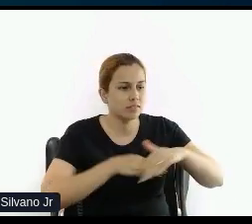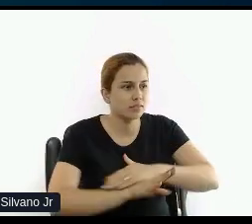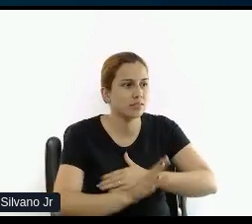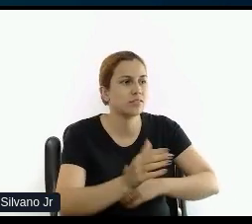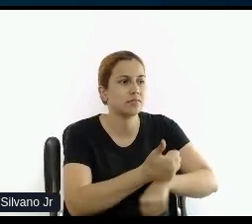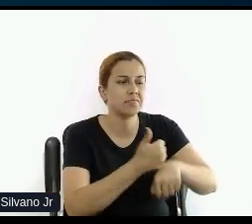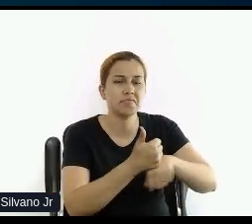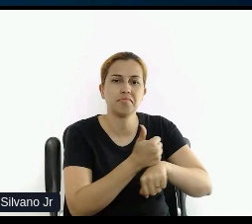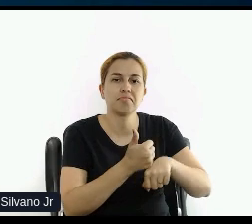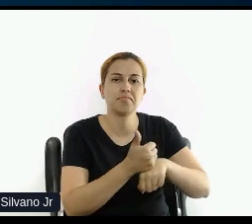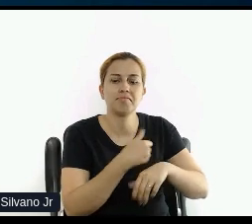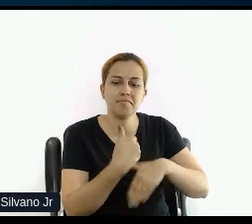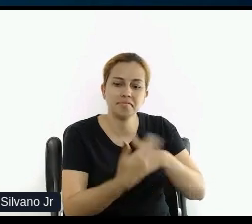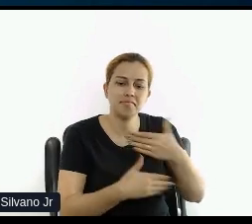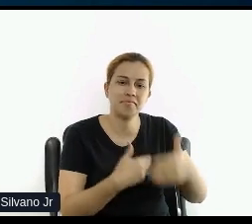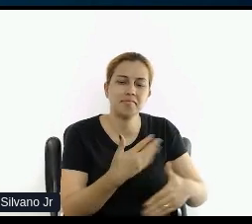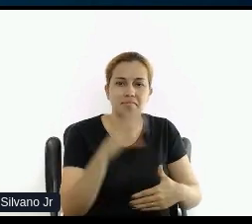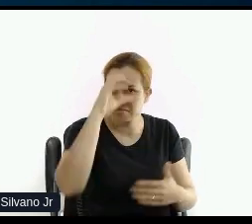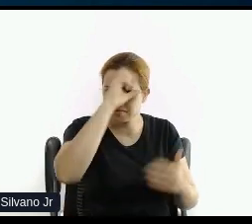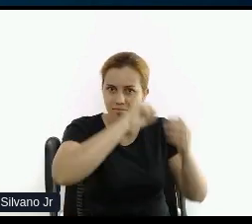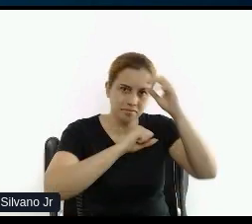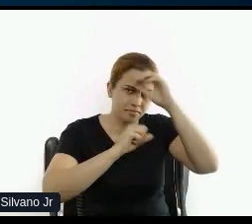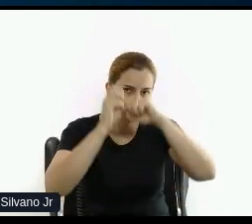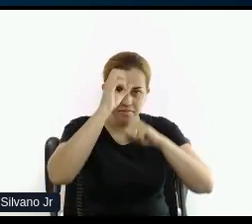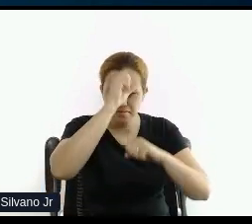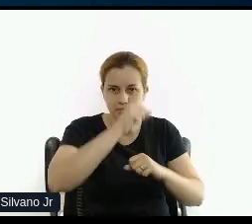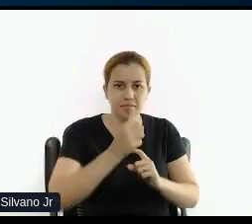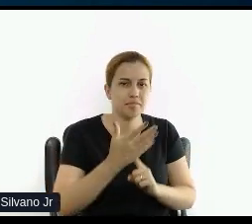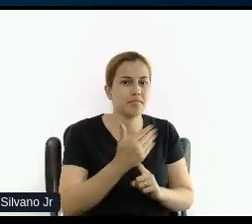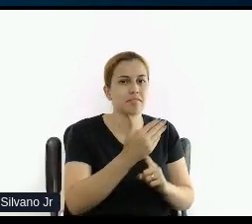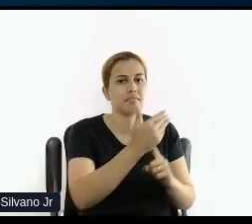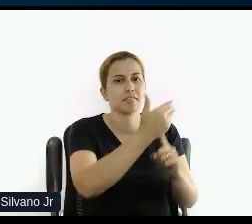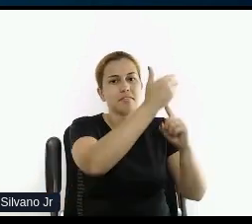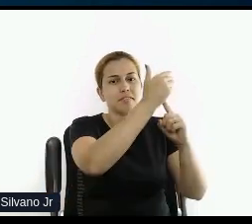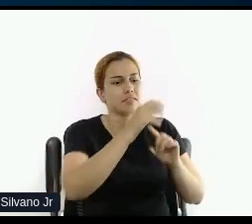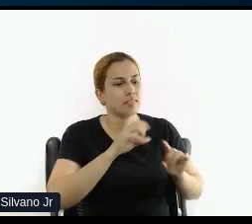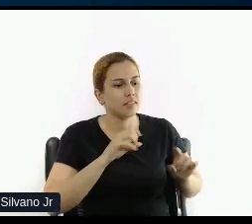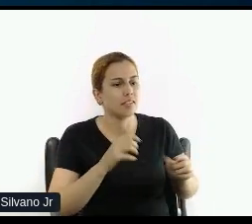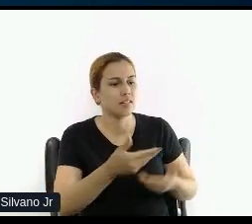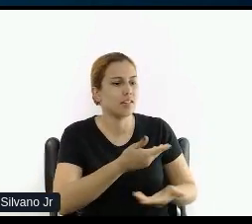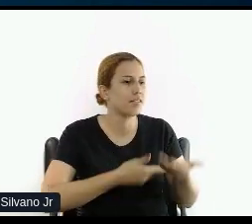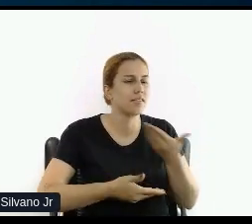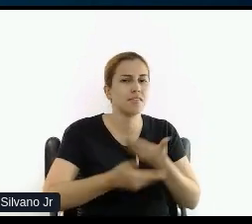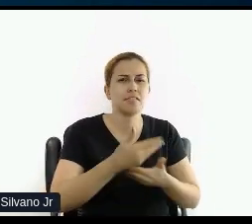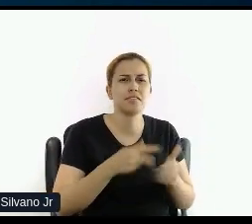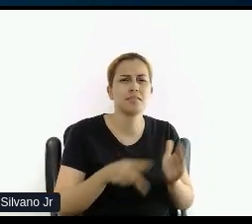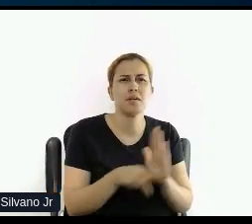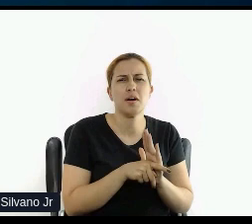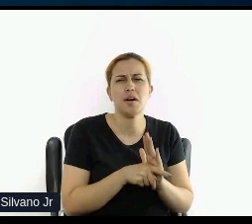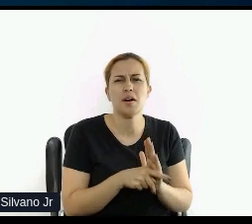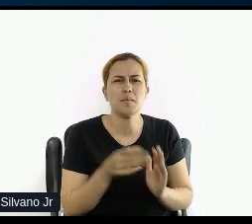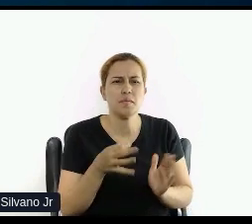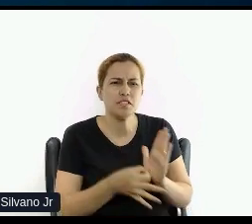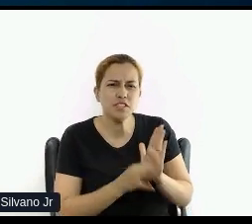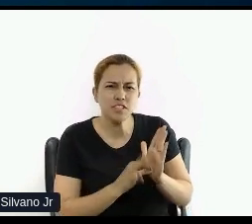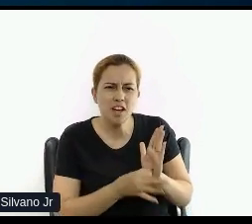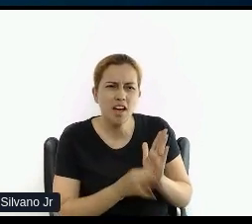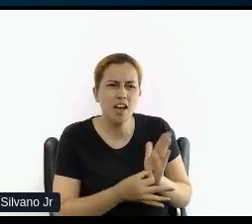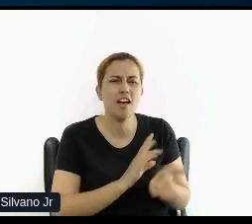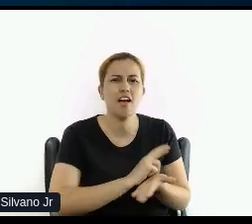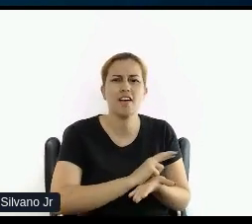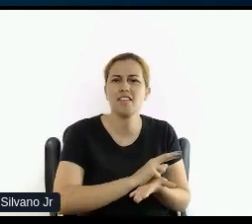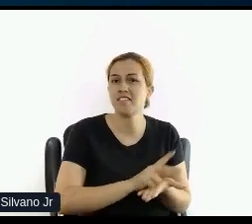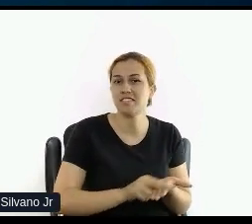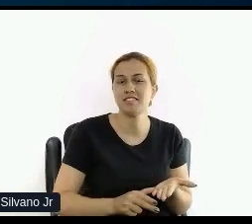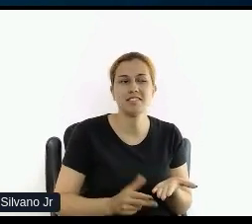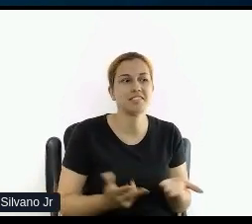para você aprender as tecnologias. Normalmente a gente trabalha lá muito com a parte de Java, Spring, mas não é uma